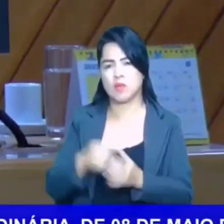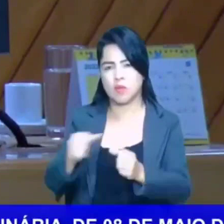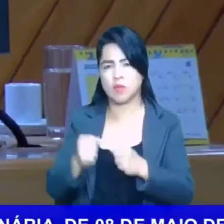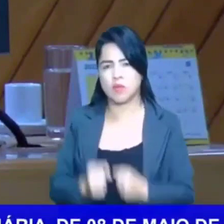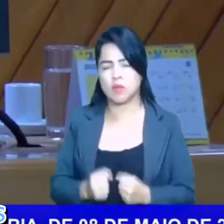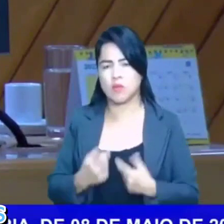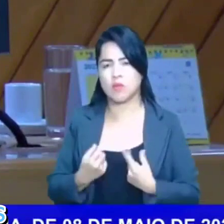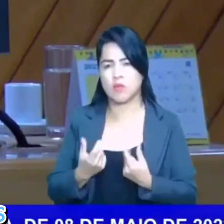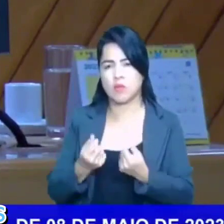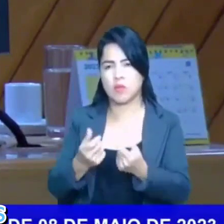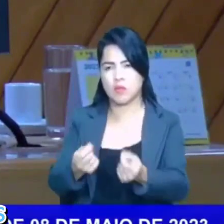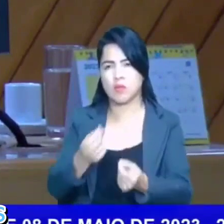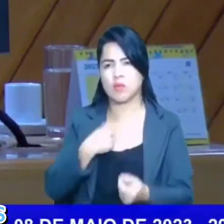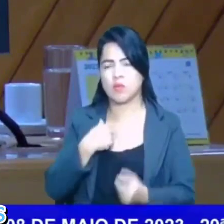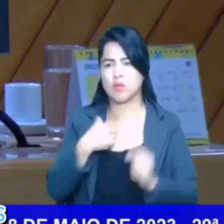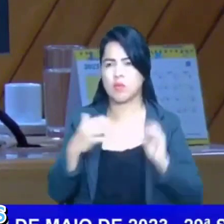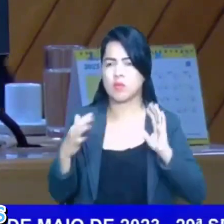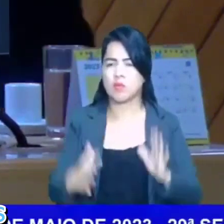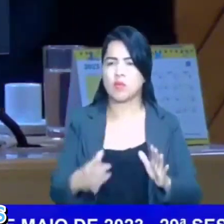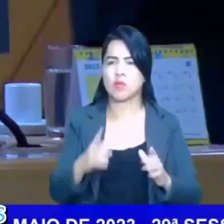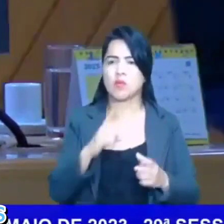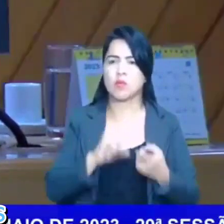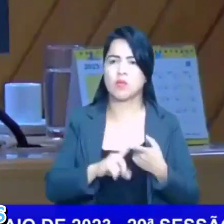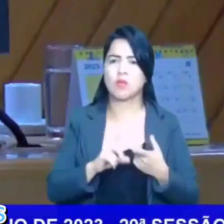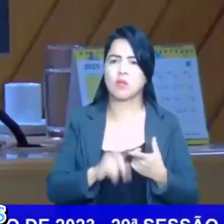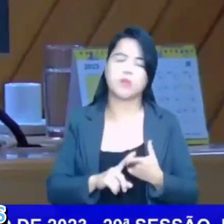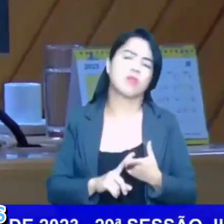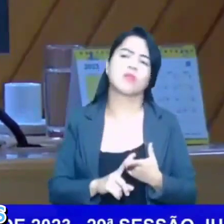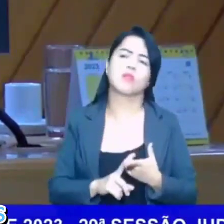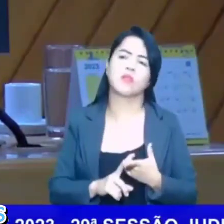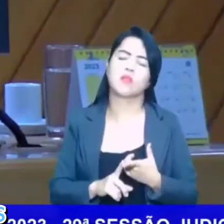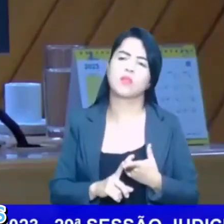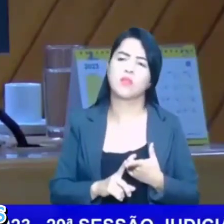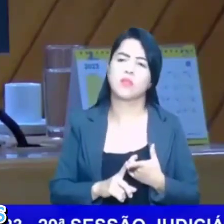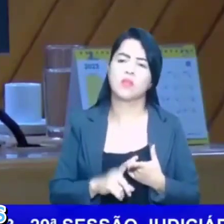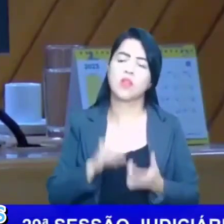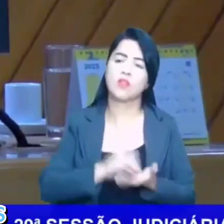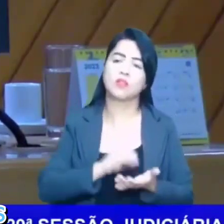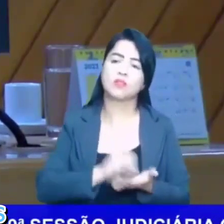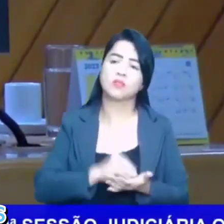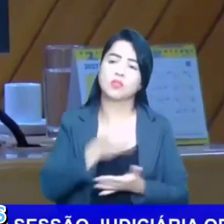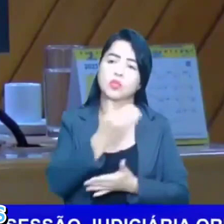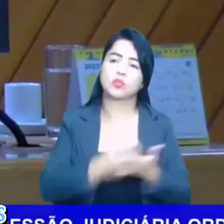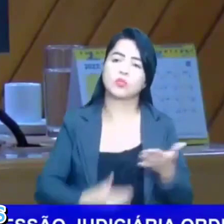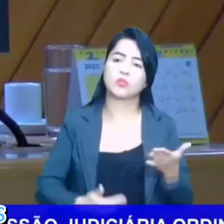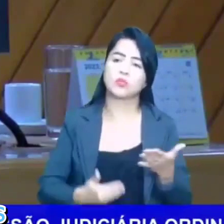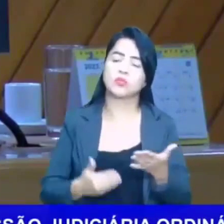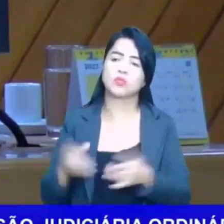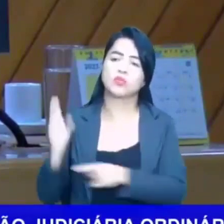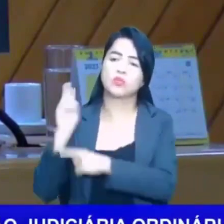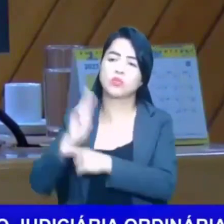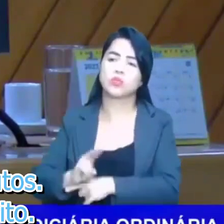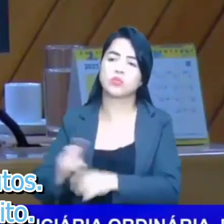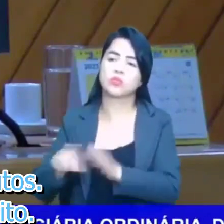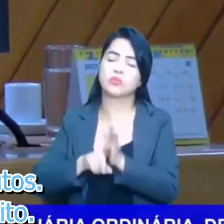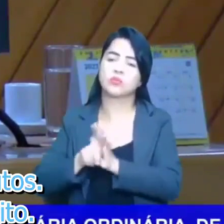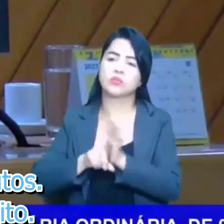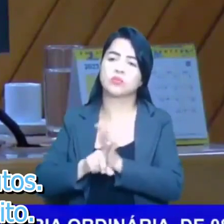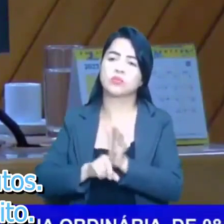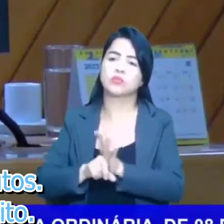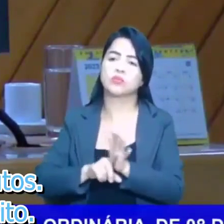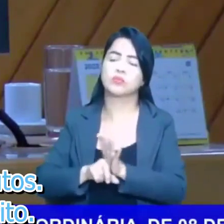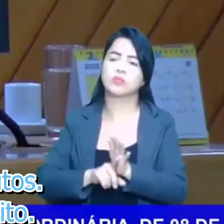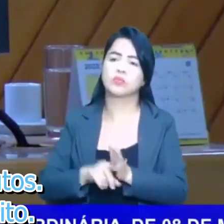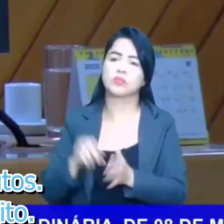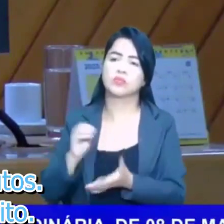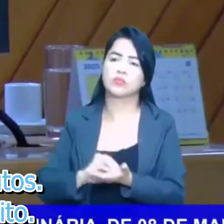econômico, eu vou enfrentar a prejudicial de nulidade de provas levantadas pela defesa dos investigados sob a alegação